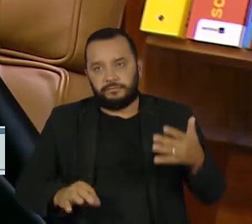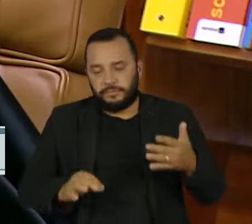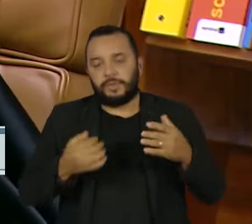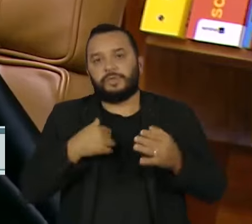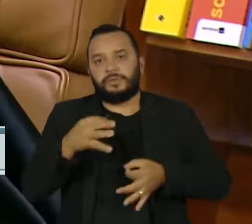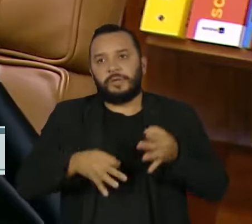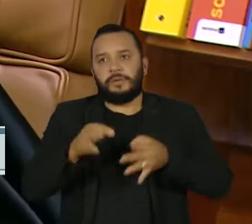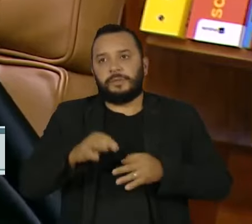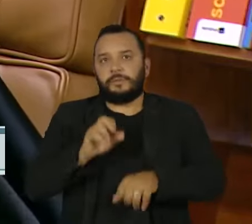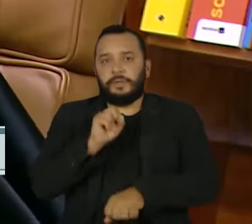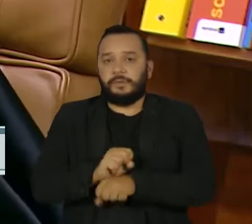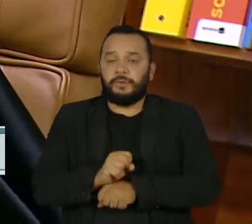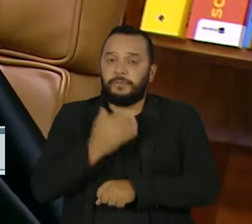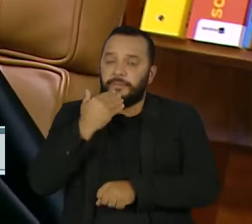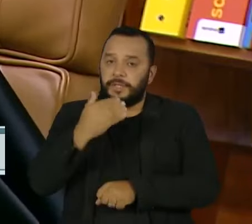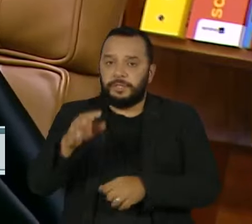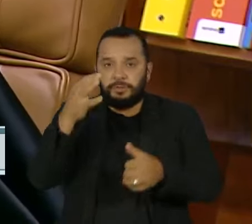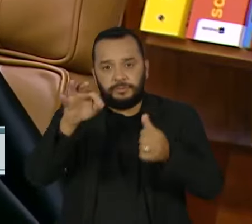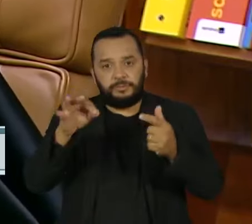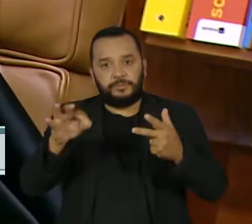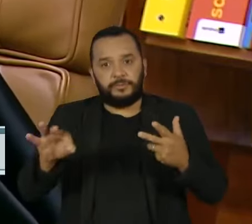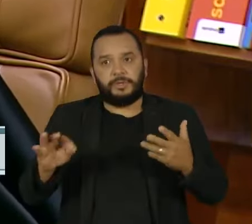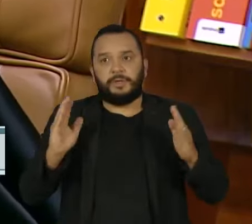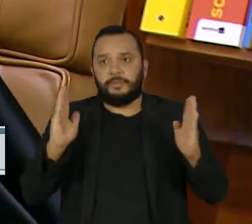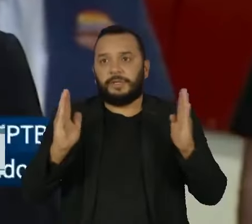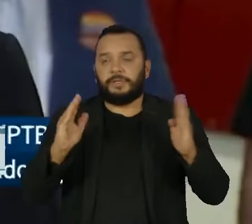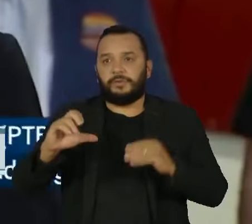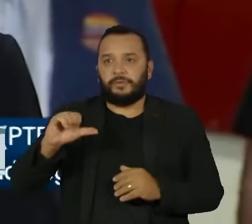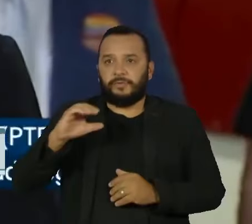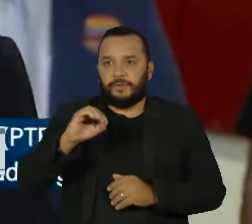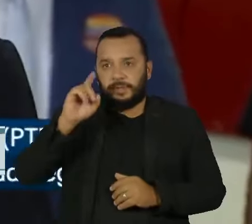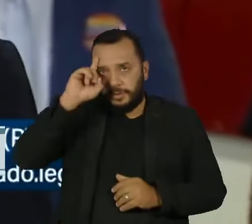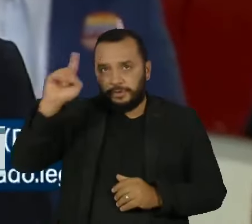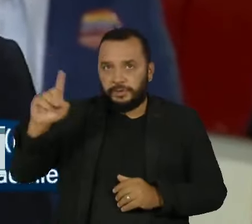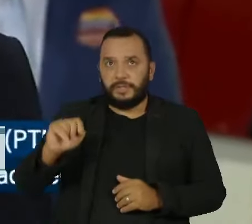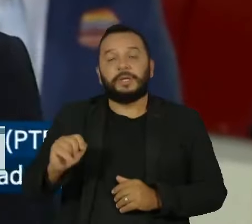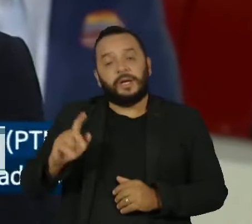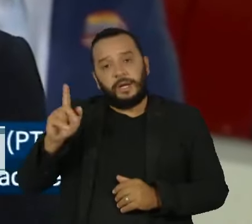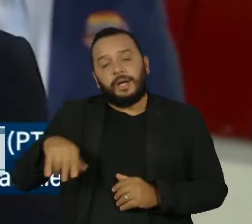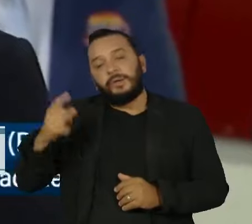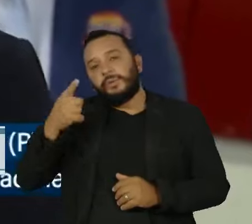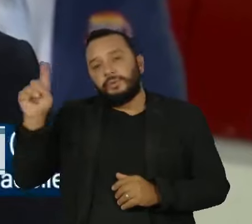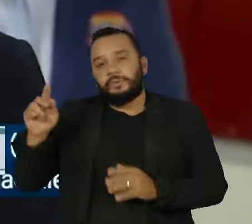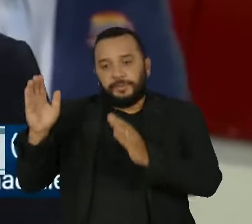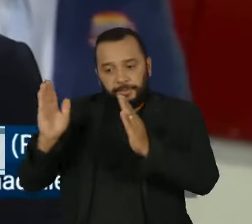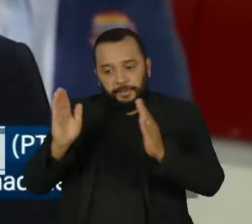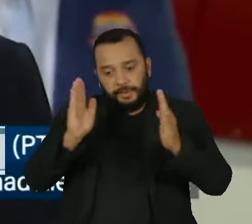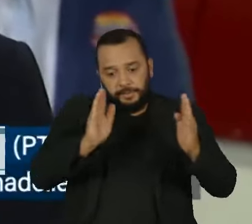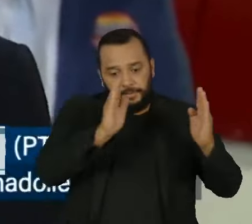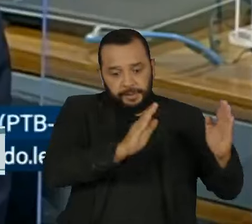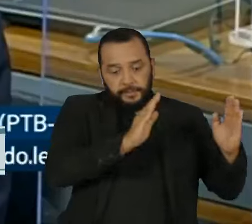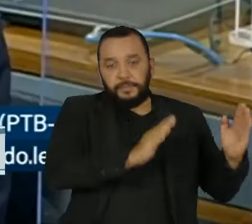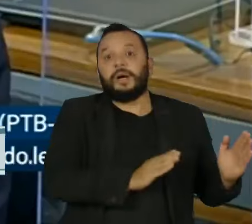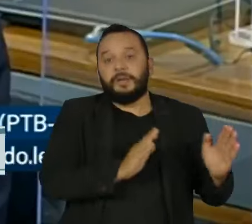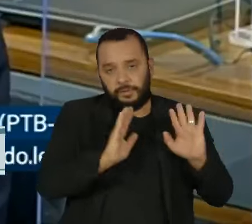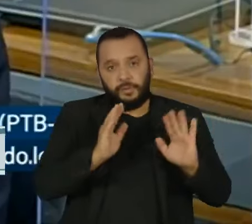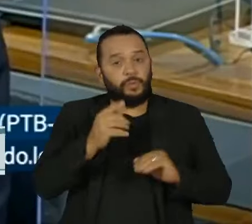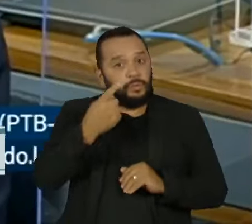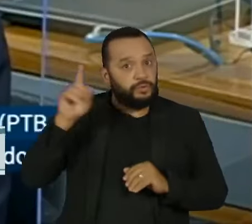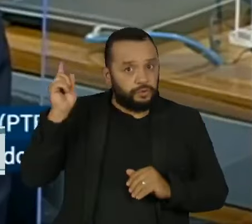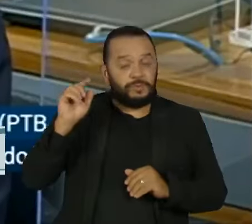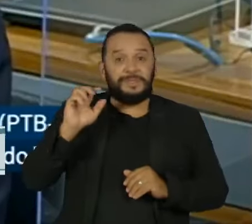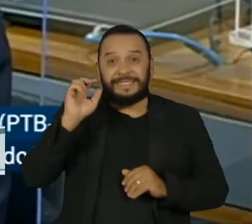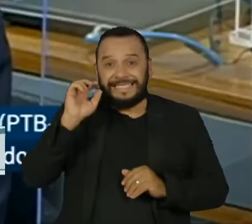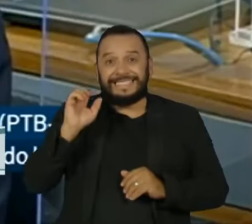pedido de vista pode durar até 90 dias Essa é uma das últimas etapas do processo E caso recurso seja negado uma